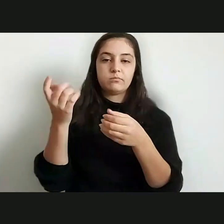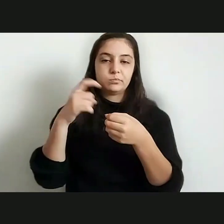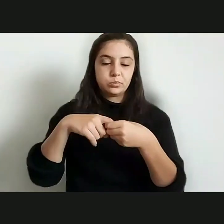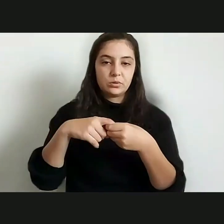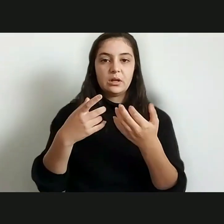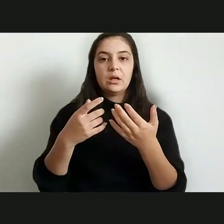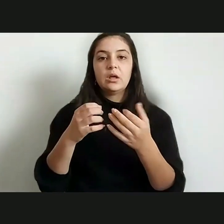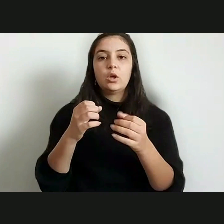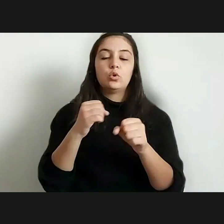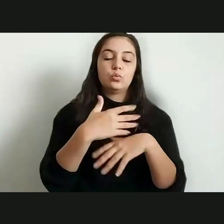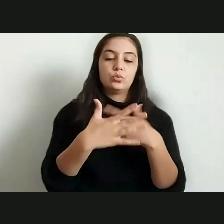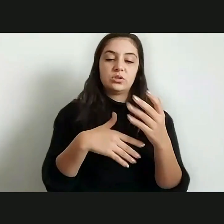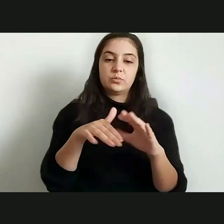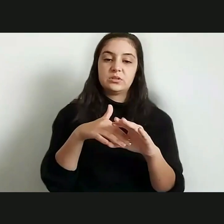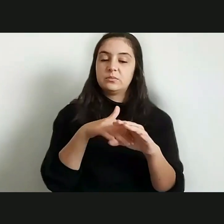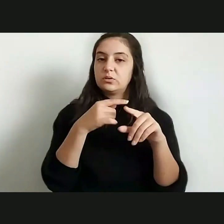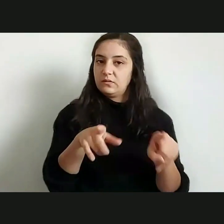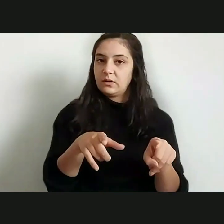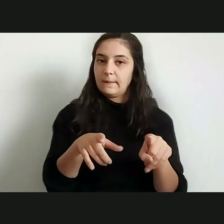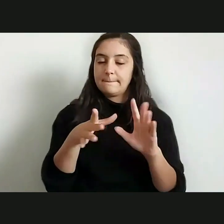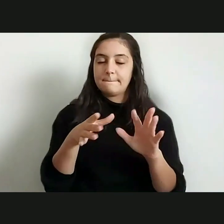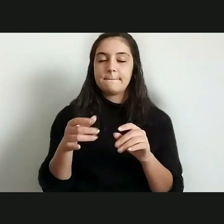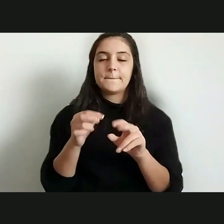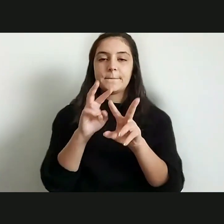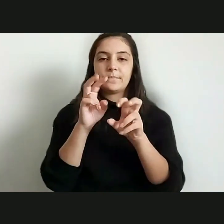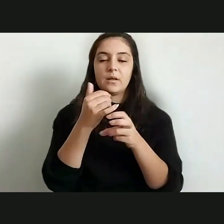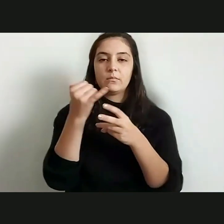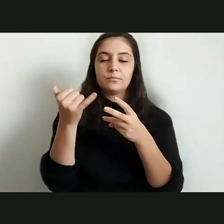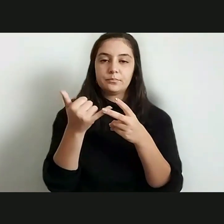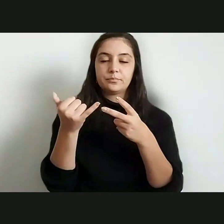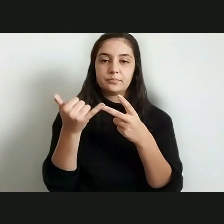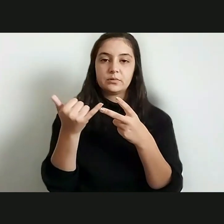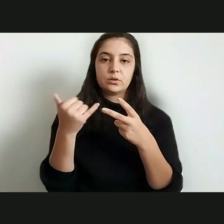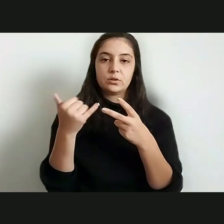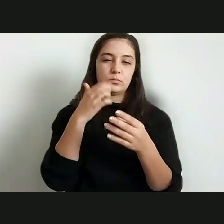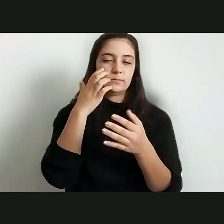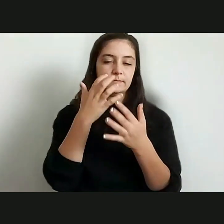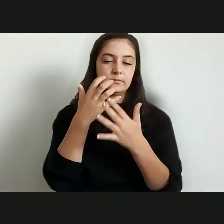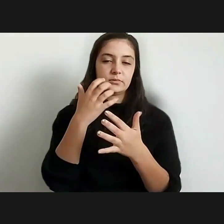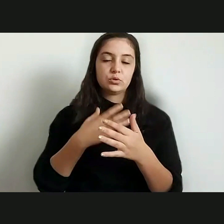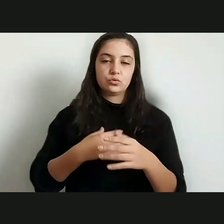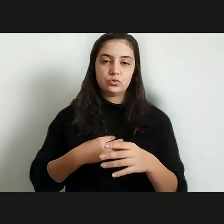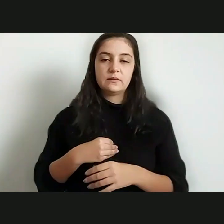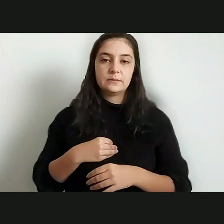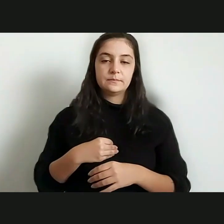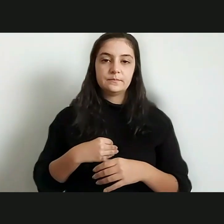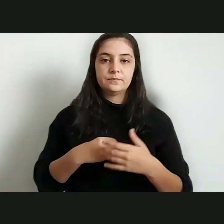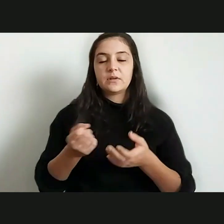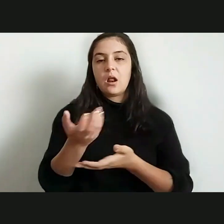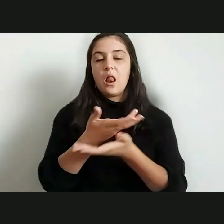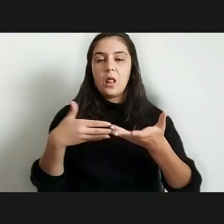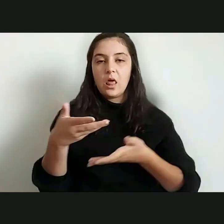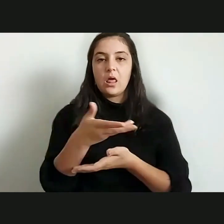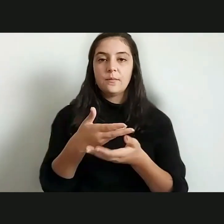são os processos de participação. E, portanto, este era o segundo ponto que eu gostaria de chamar a atenção nesta nossa conversa.